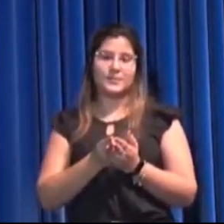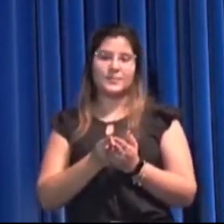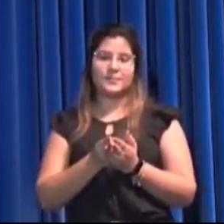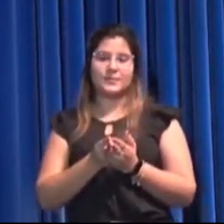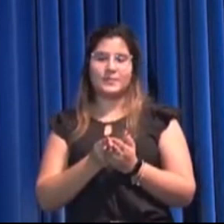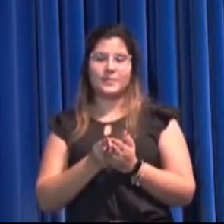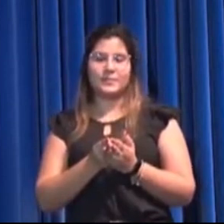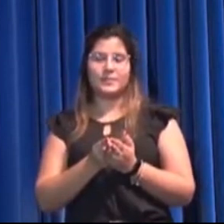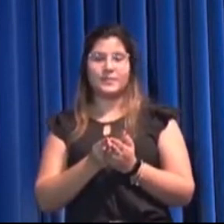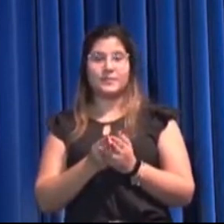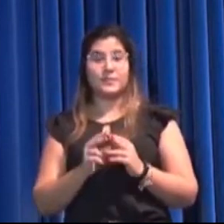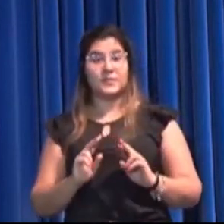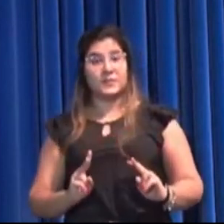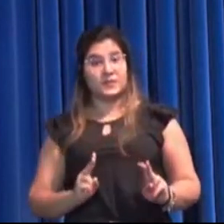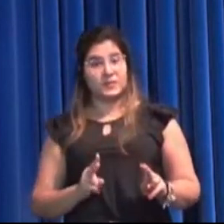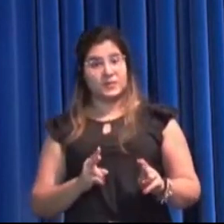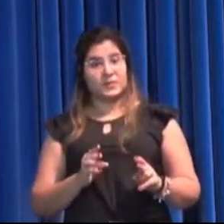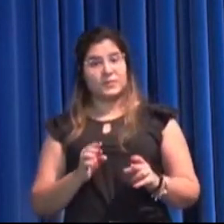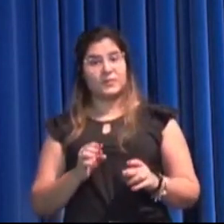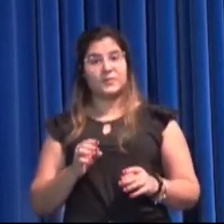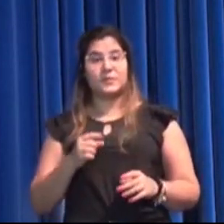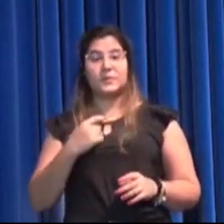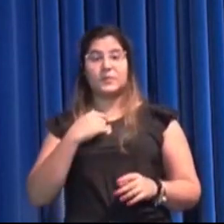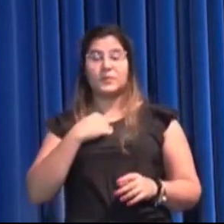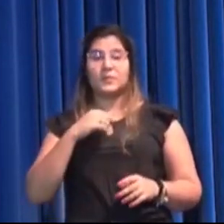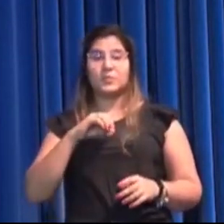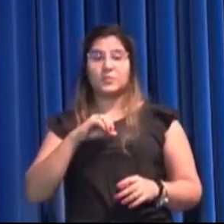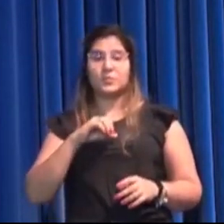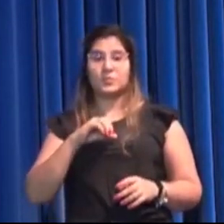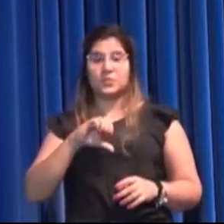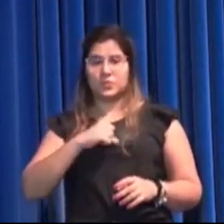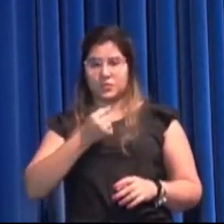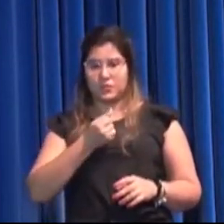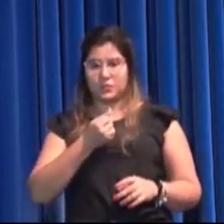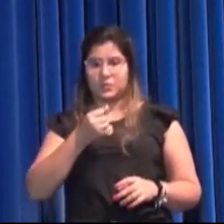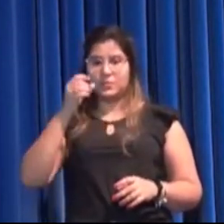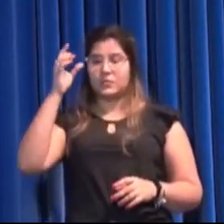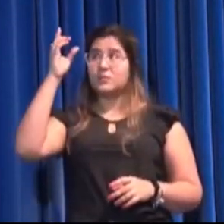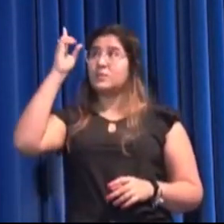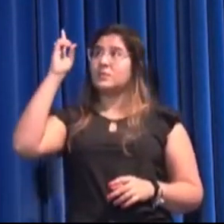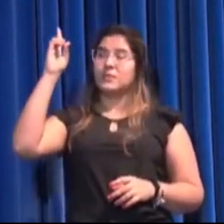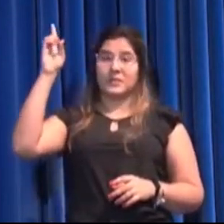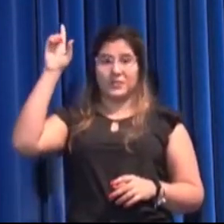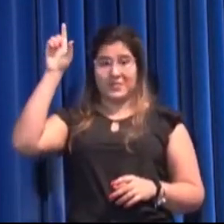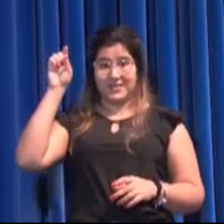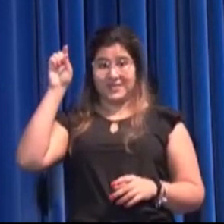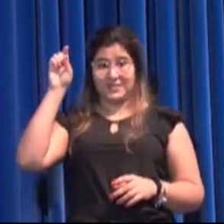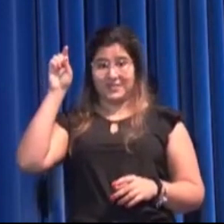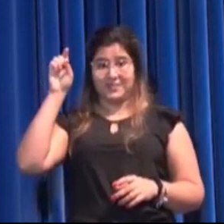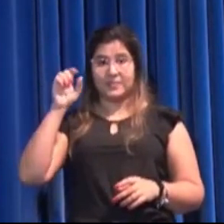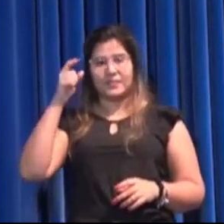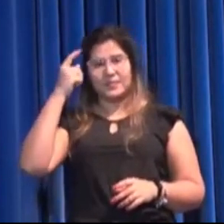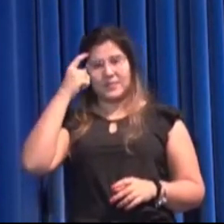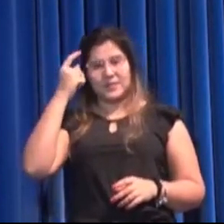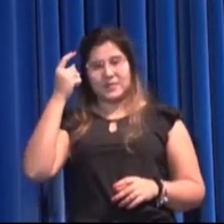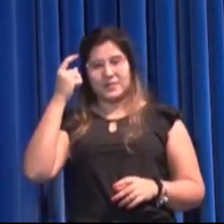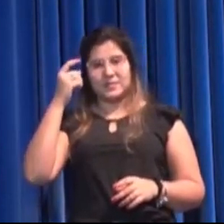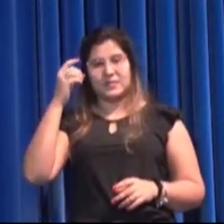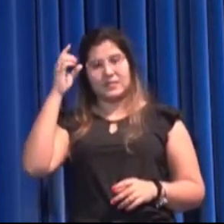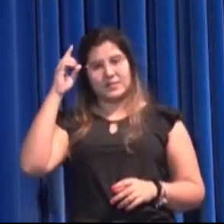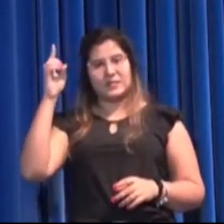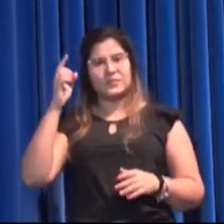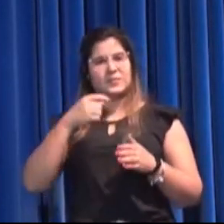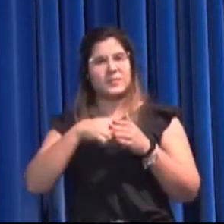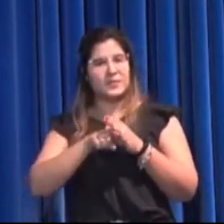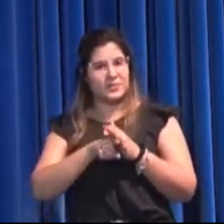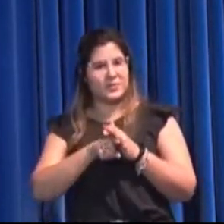Ele é o eu sou. Imagina Deus chegando para nós hoje e perguntando para